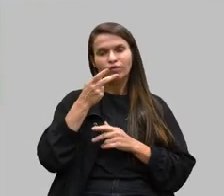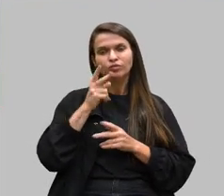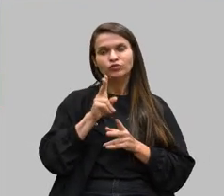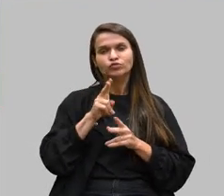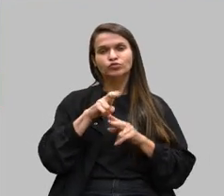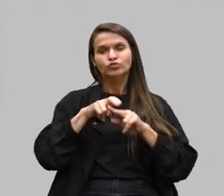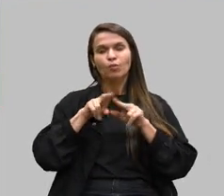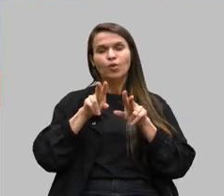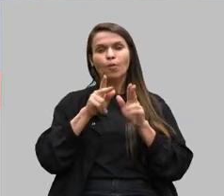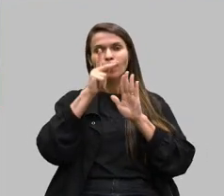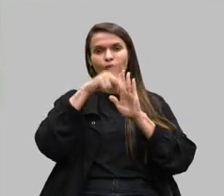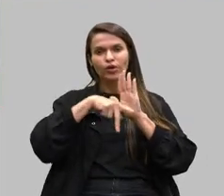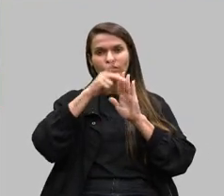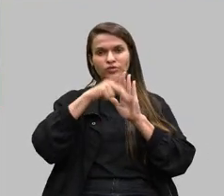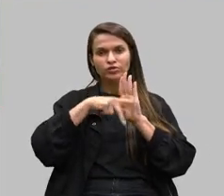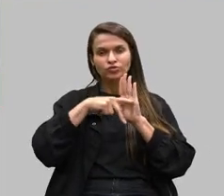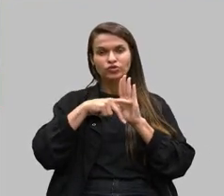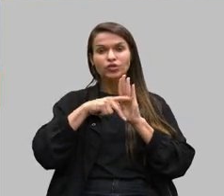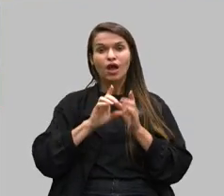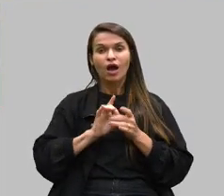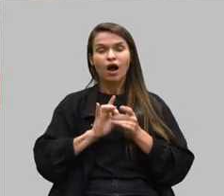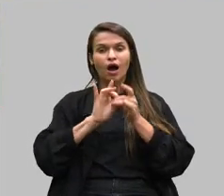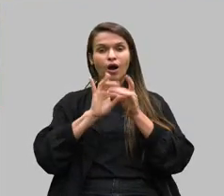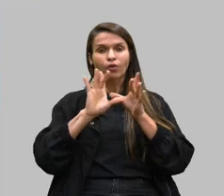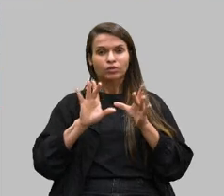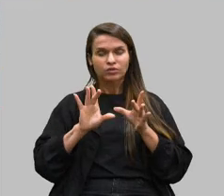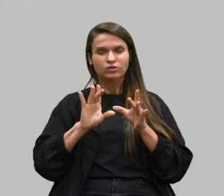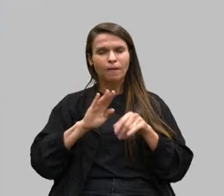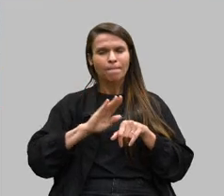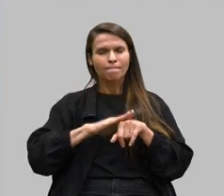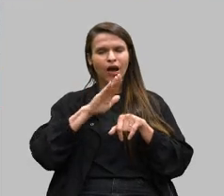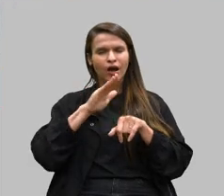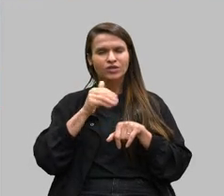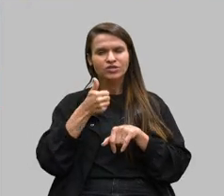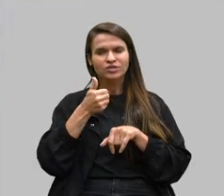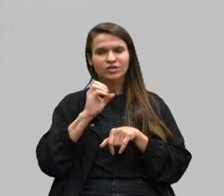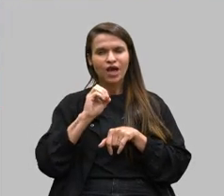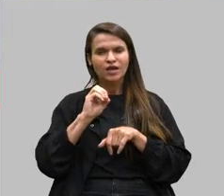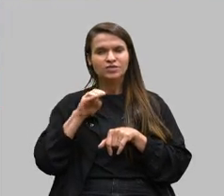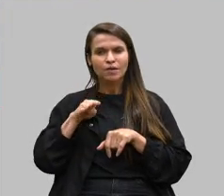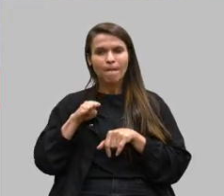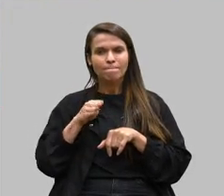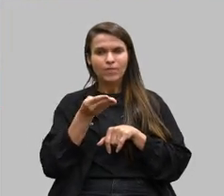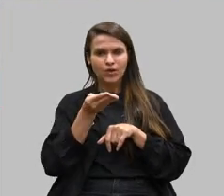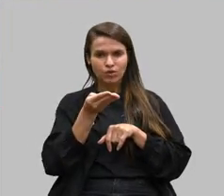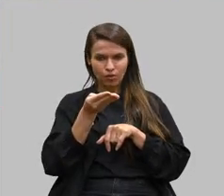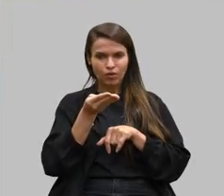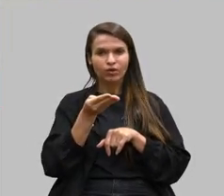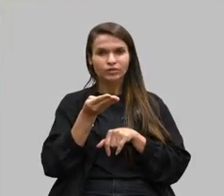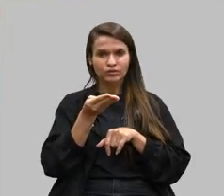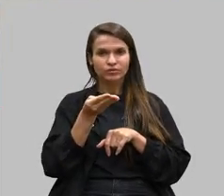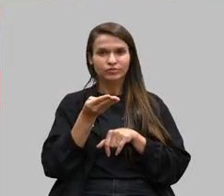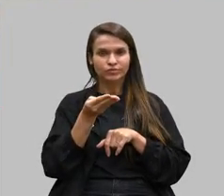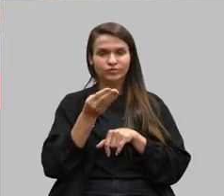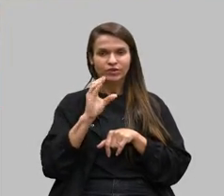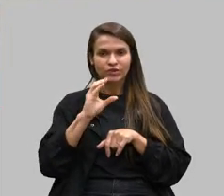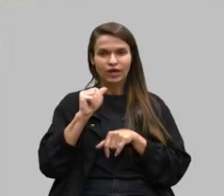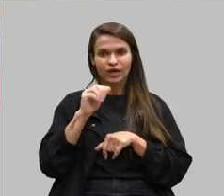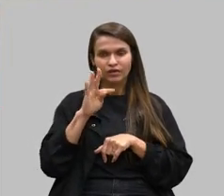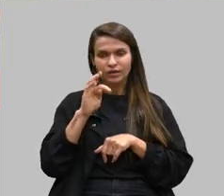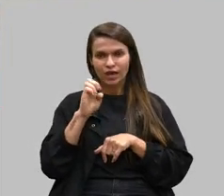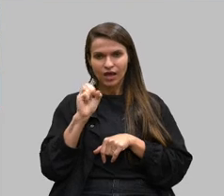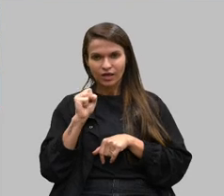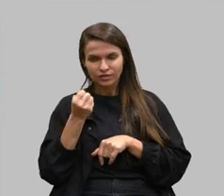profisso de de mais de 10 bilhões de Cap ele foi